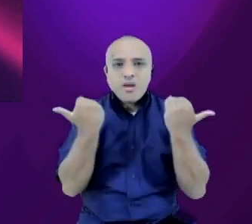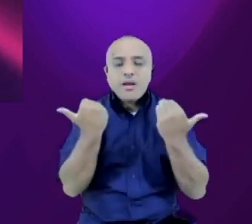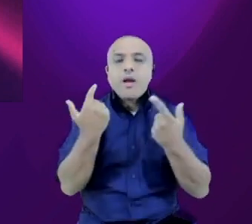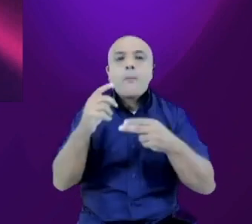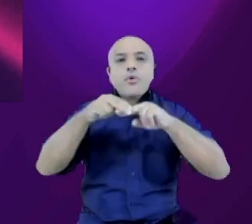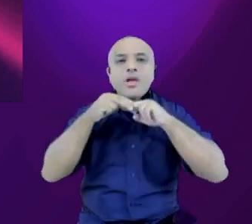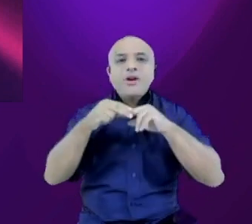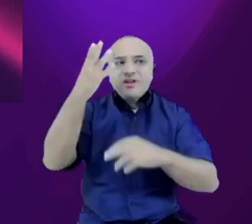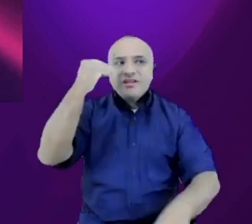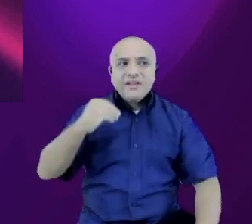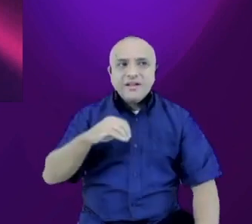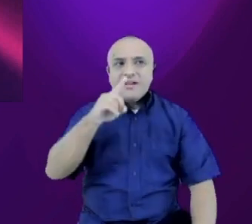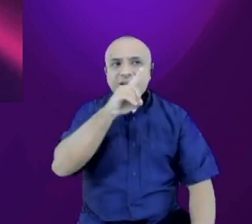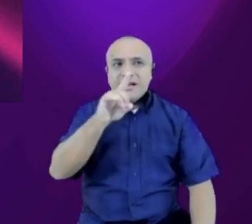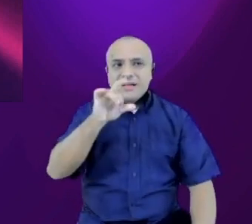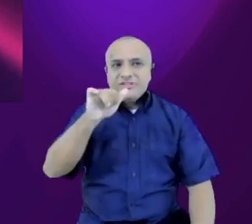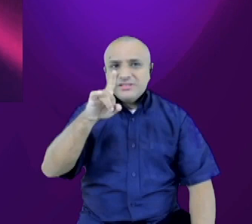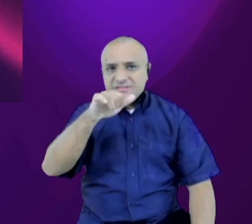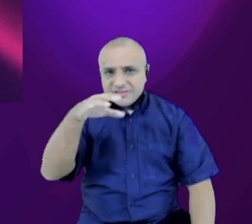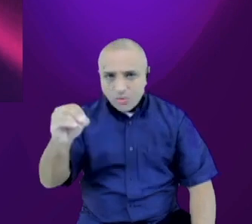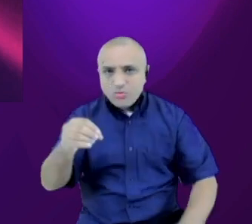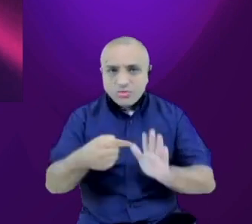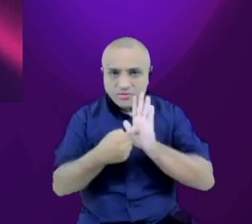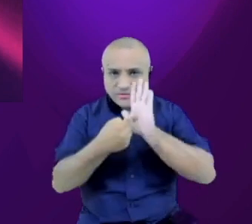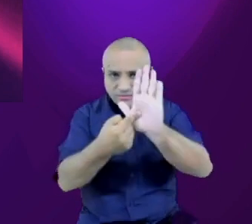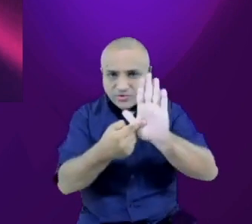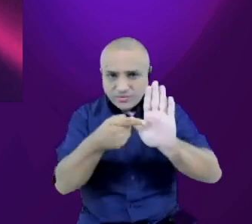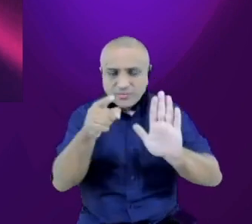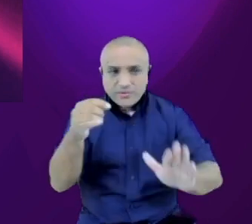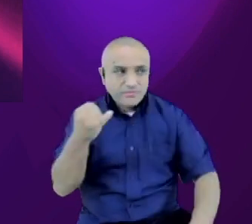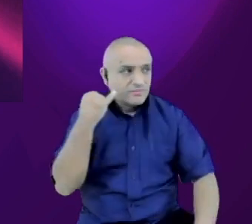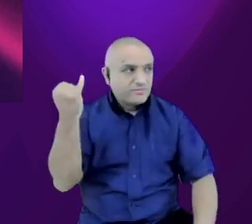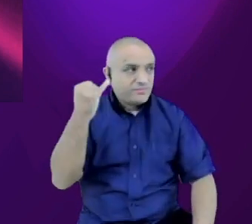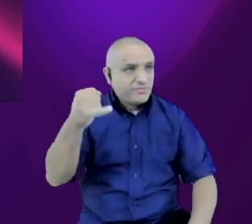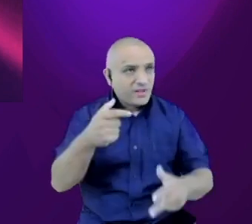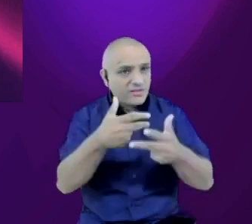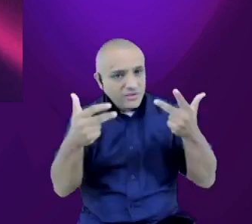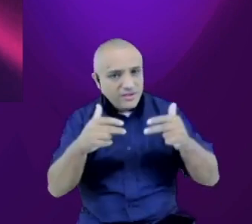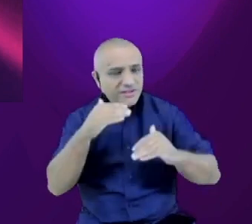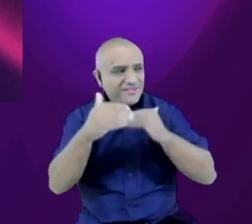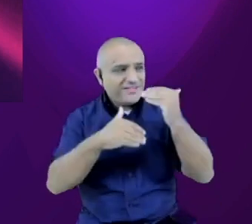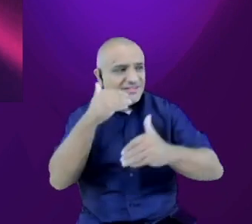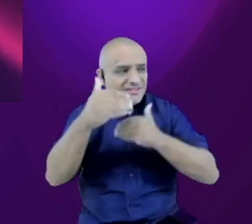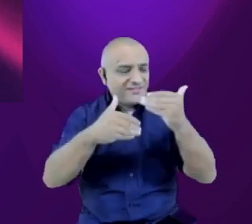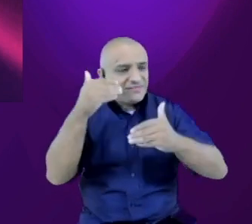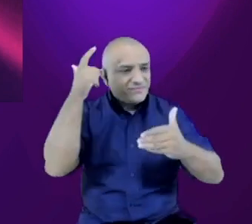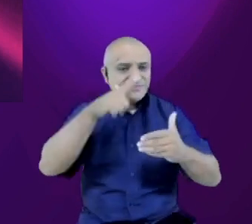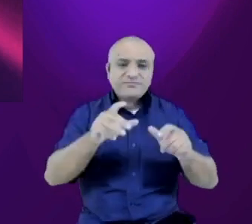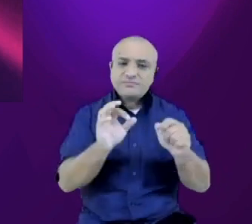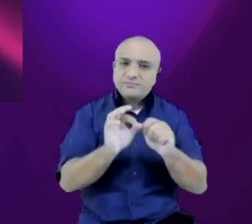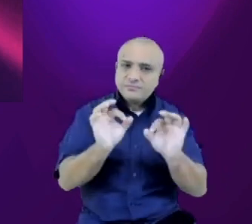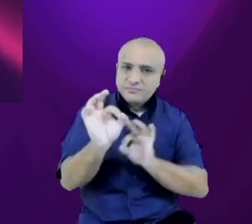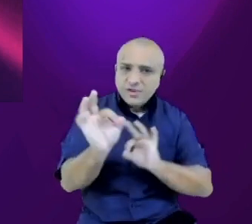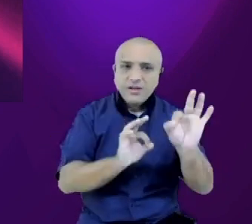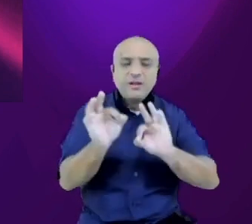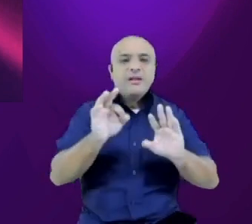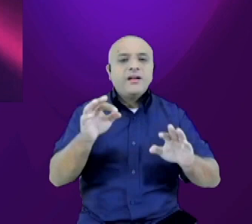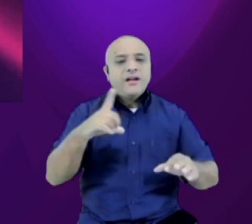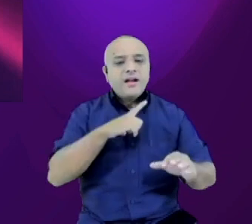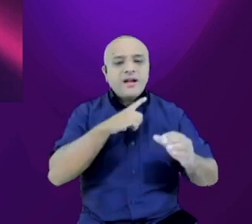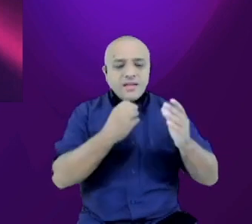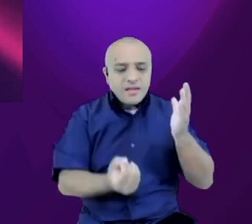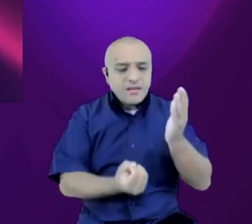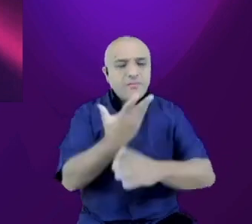radiação. Então, eu trouxe esse ponto para ressaltar que, às vezes, o desenvolvimento, né, a